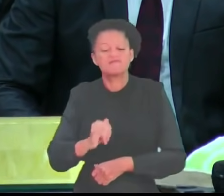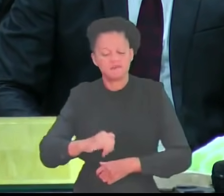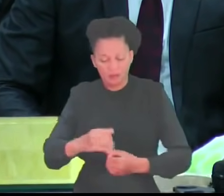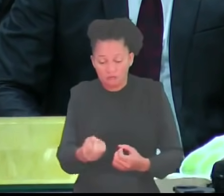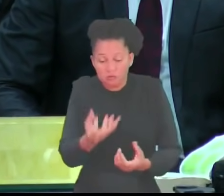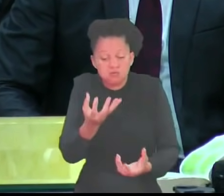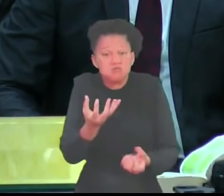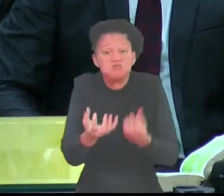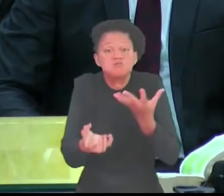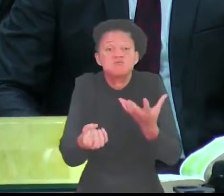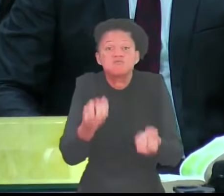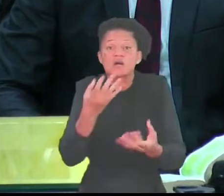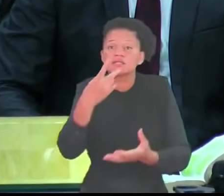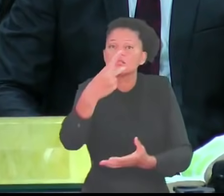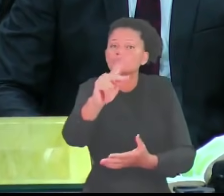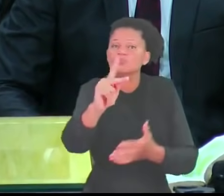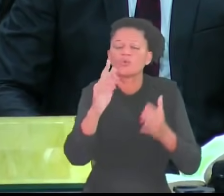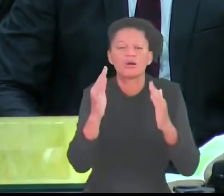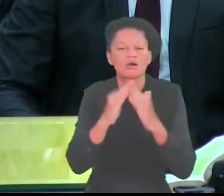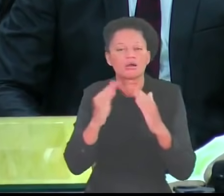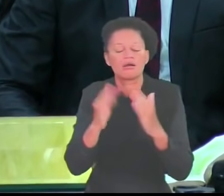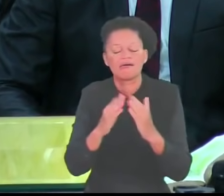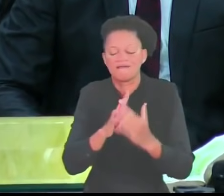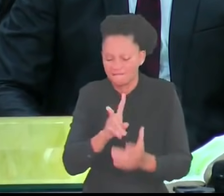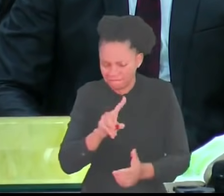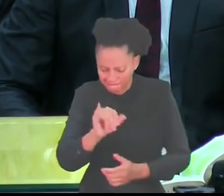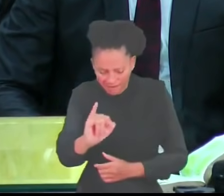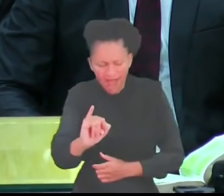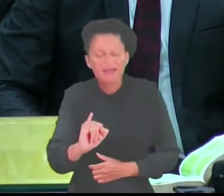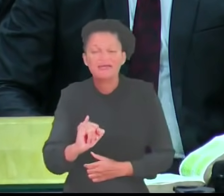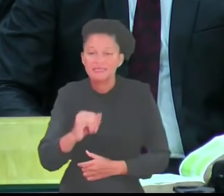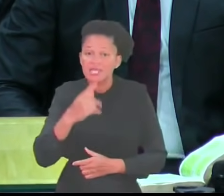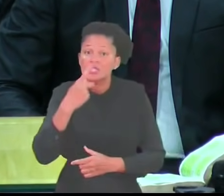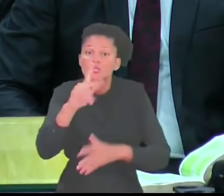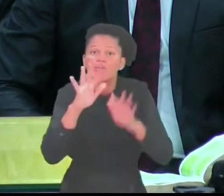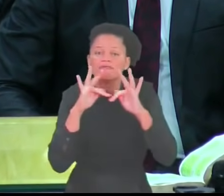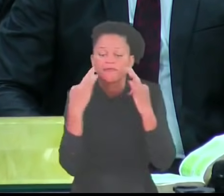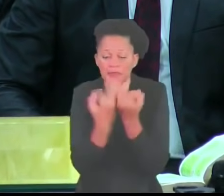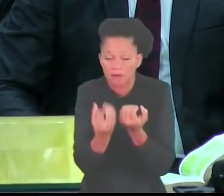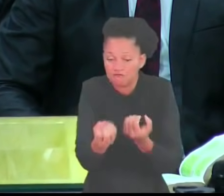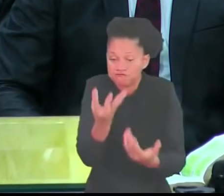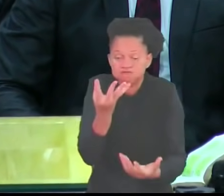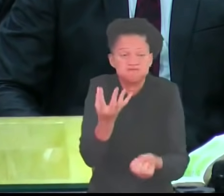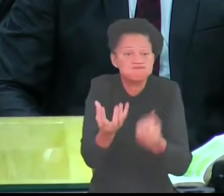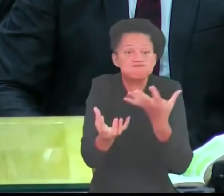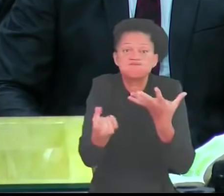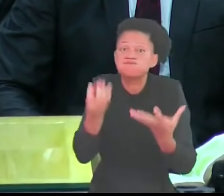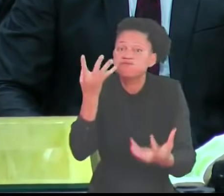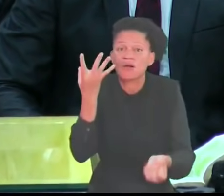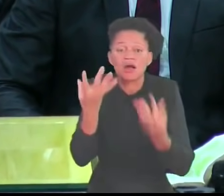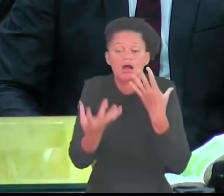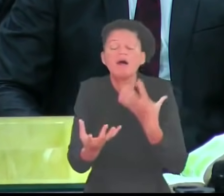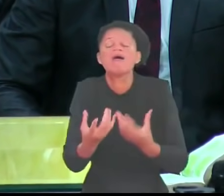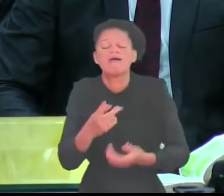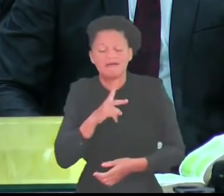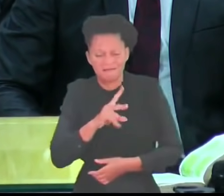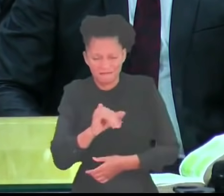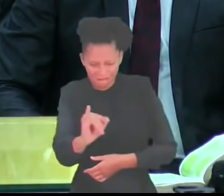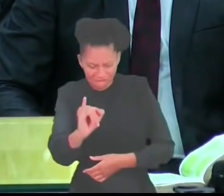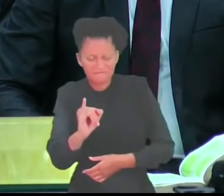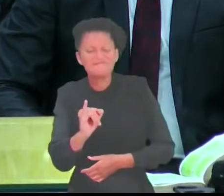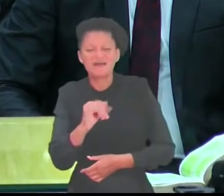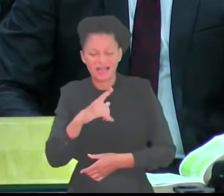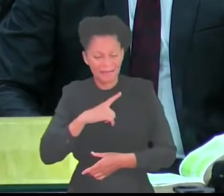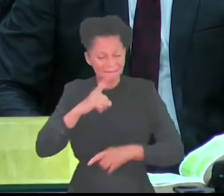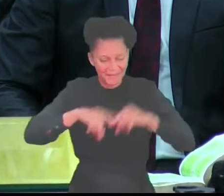Vai passar esse lençol freático na tua família. Vai passar esse lençol freático na tua